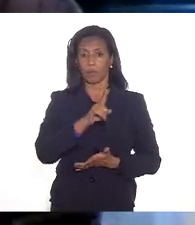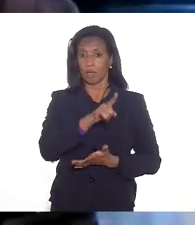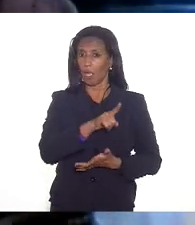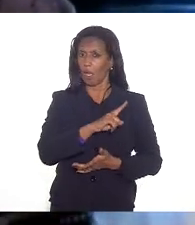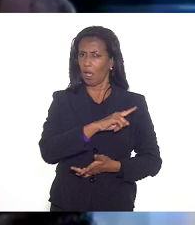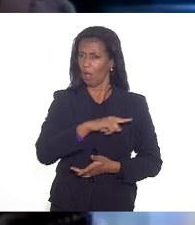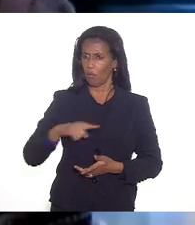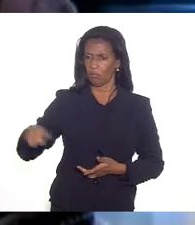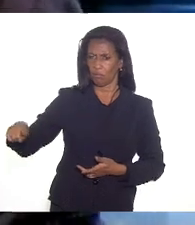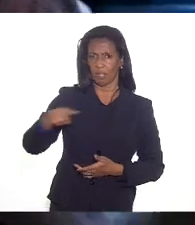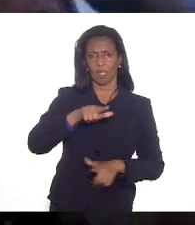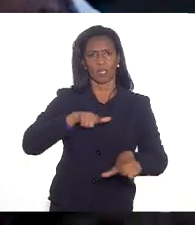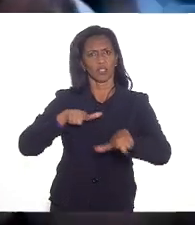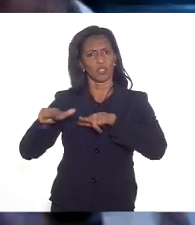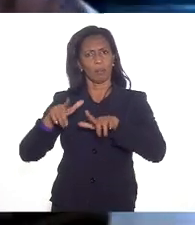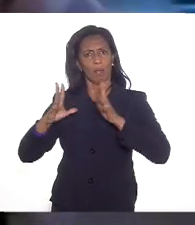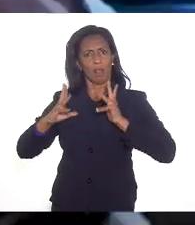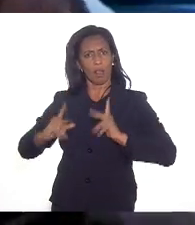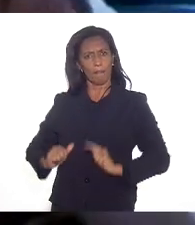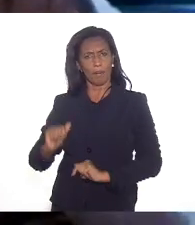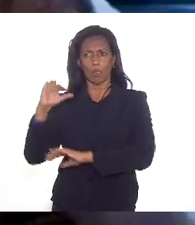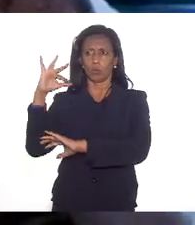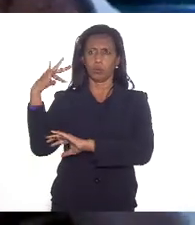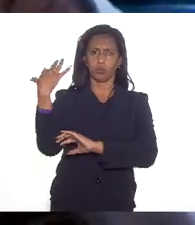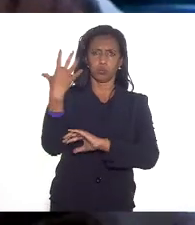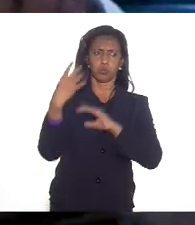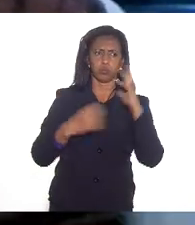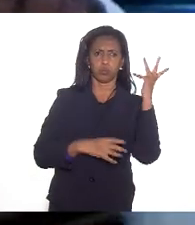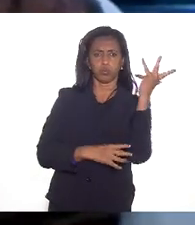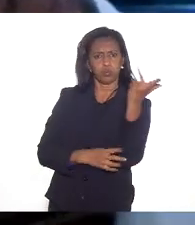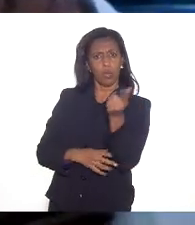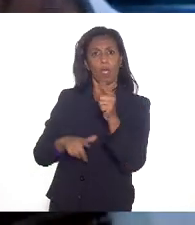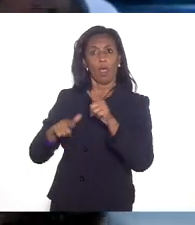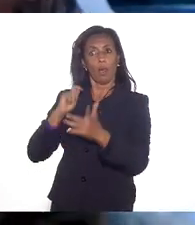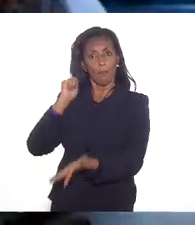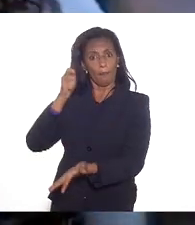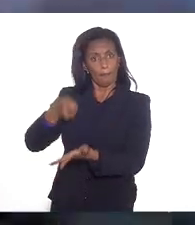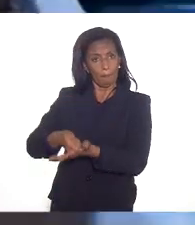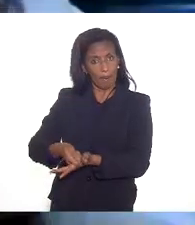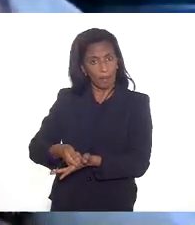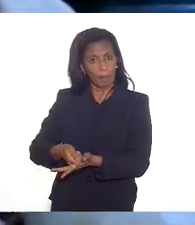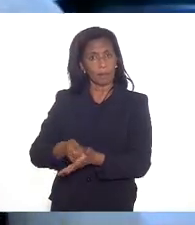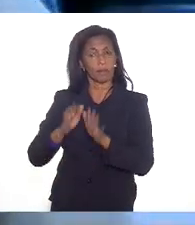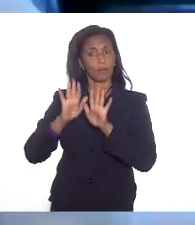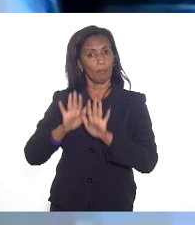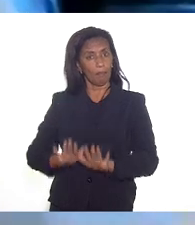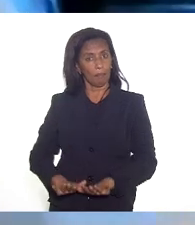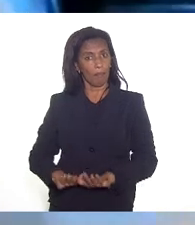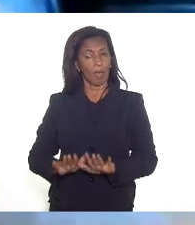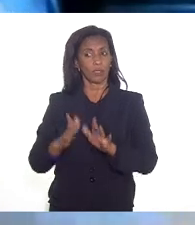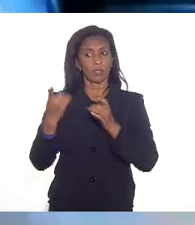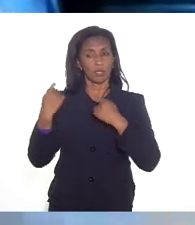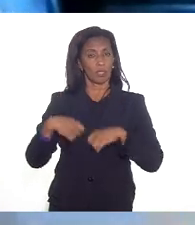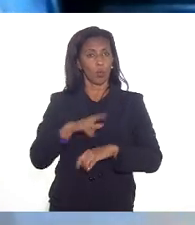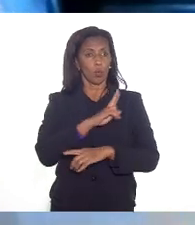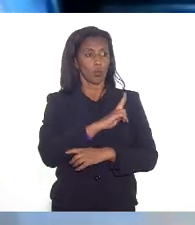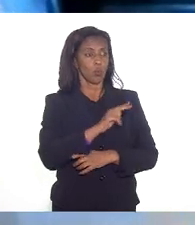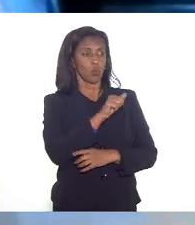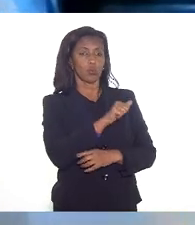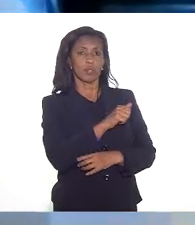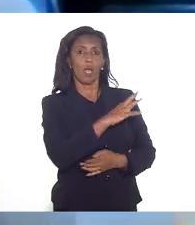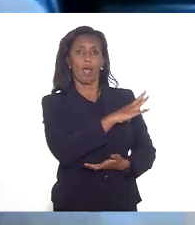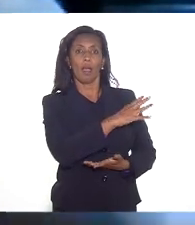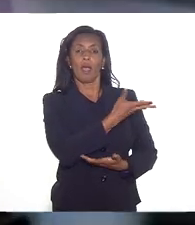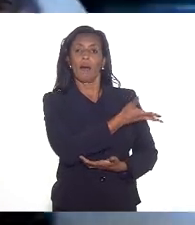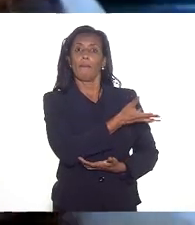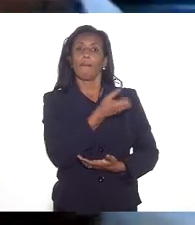retirem do meu aqui então eu pagamento por serviços ambientais mas sem usar verba